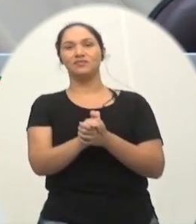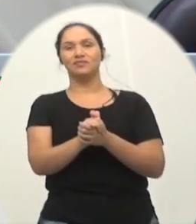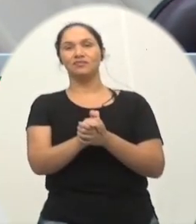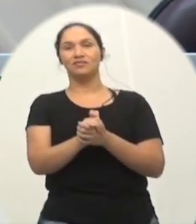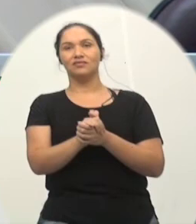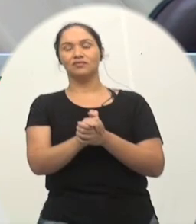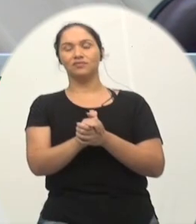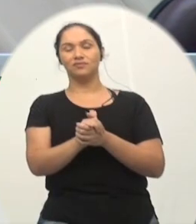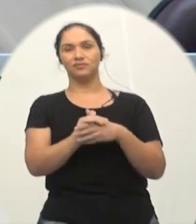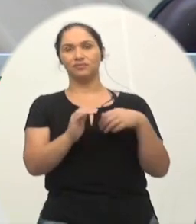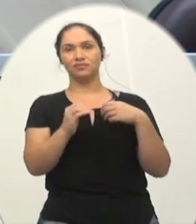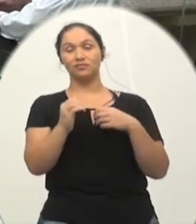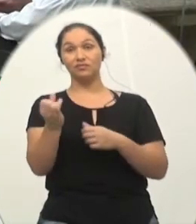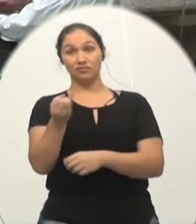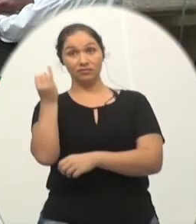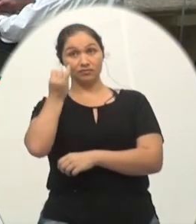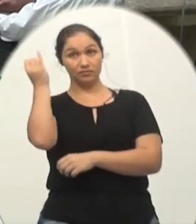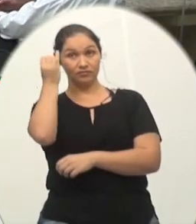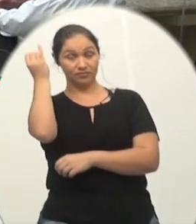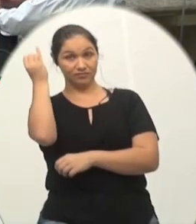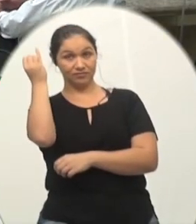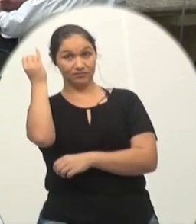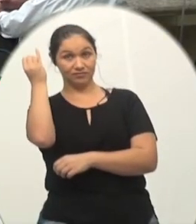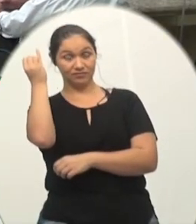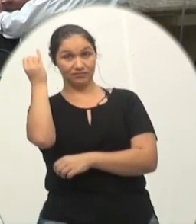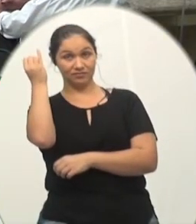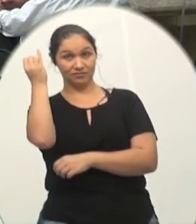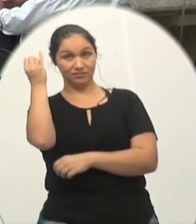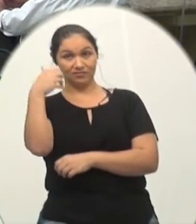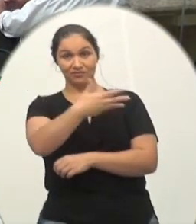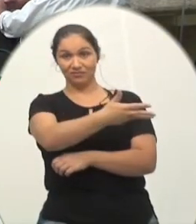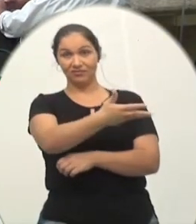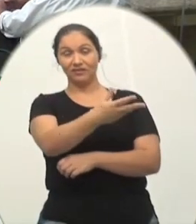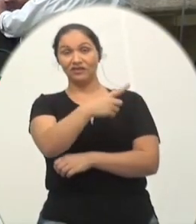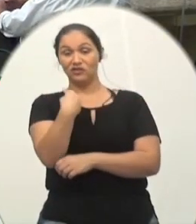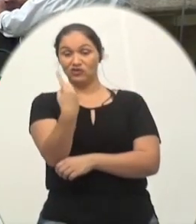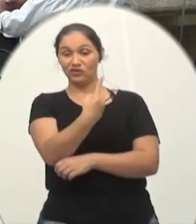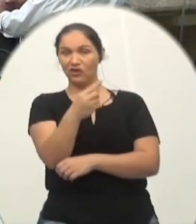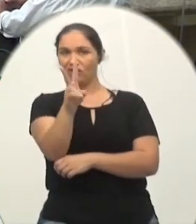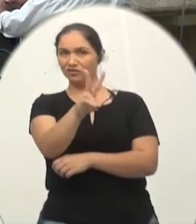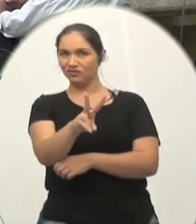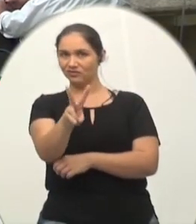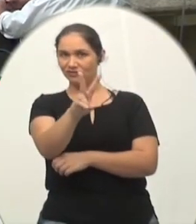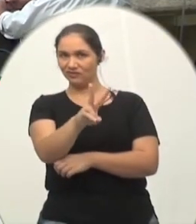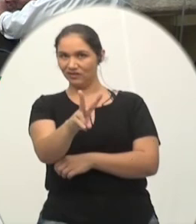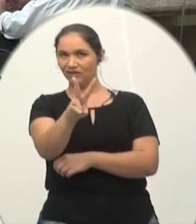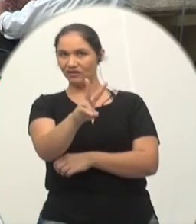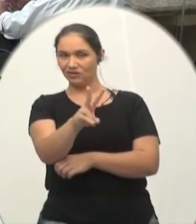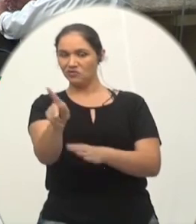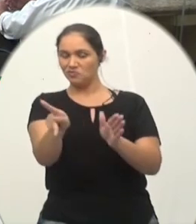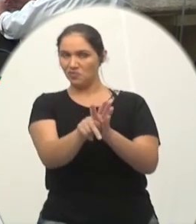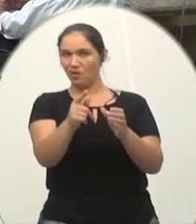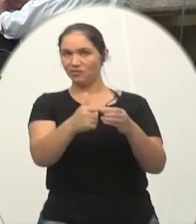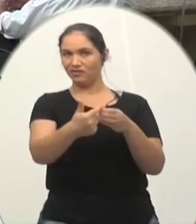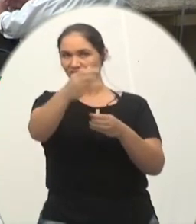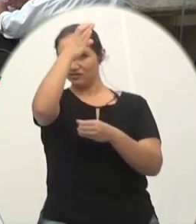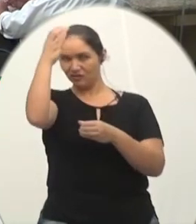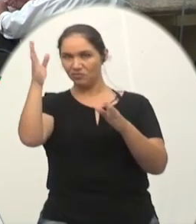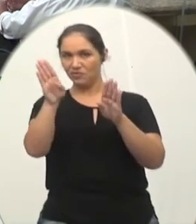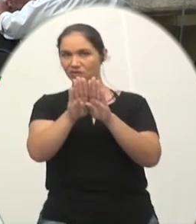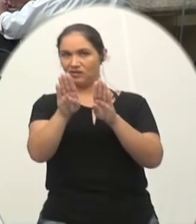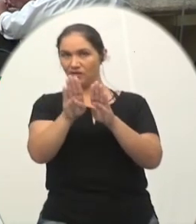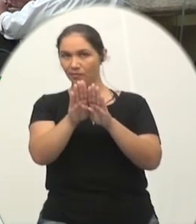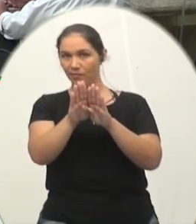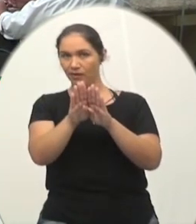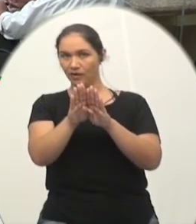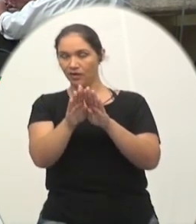Rio Manense também. A importância que é de cada um aqui ser vereador da cidade de Criciúma e também estar na condução dos trabalhos, que tem que ter